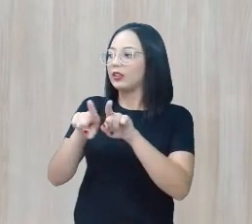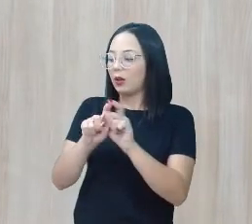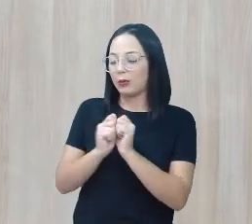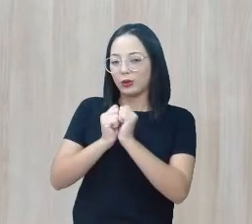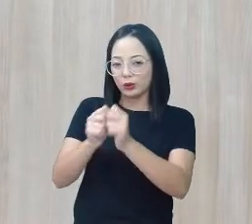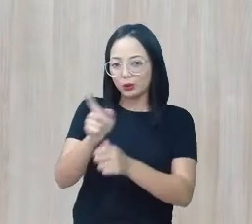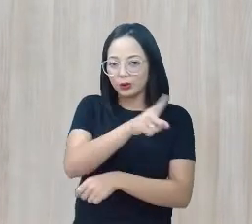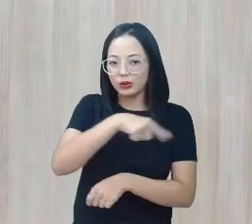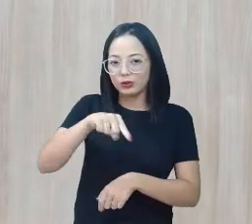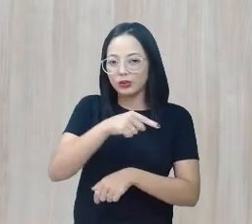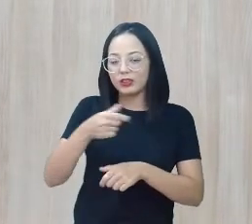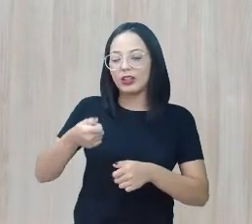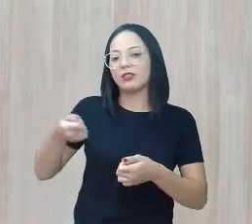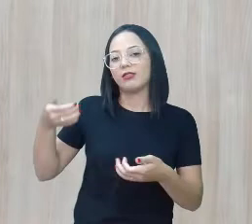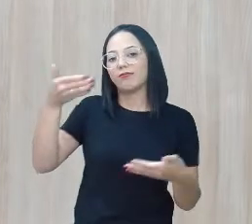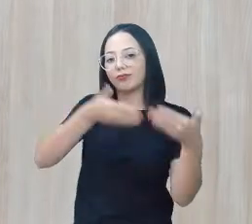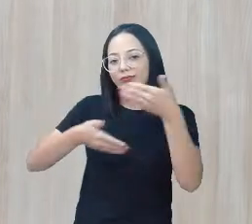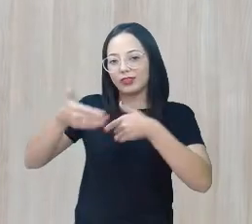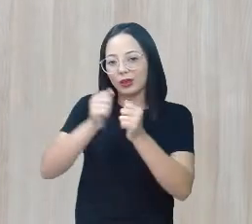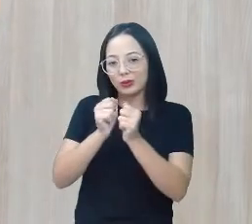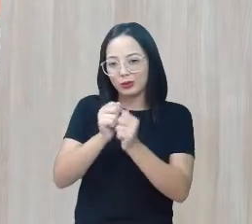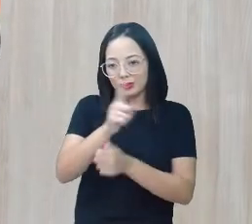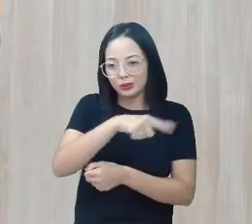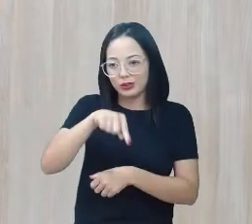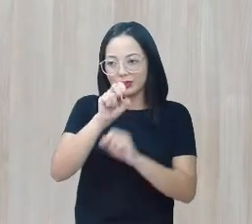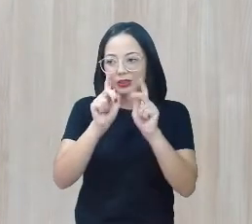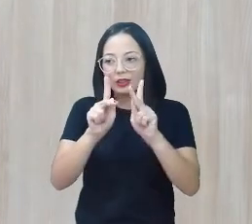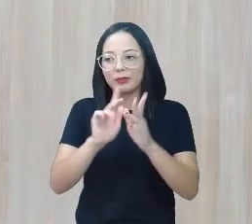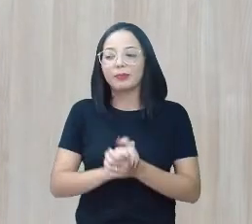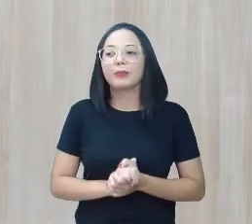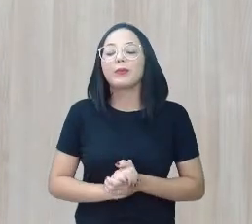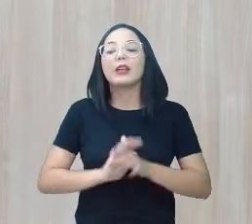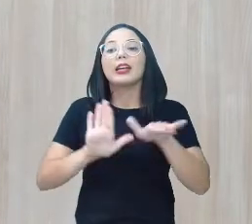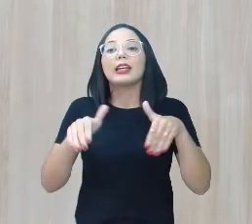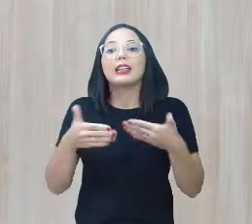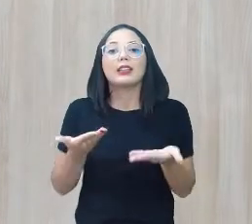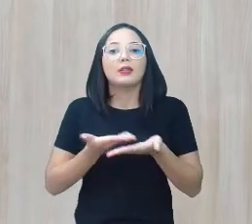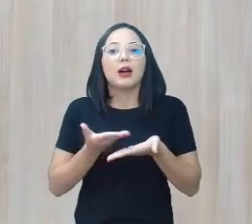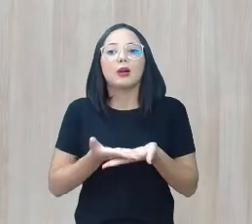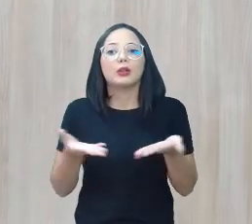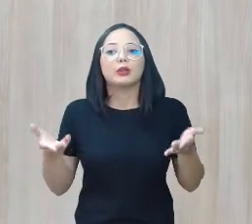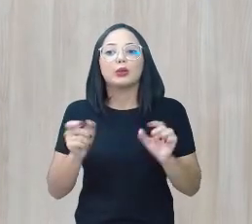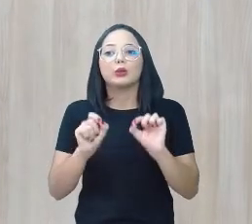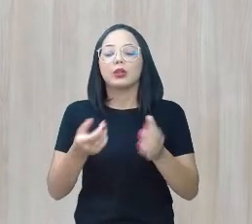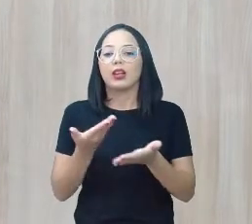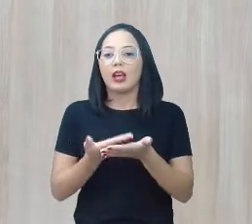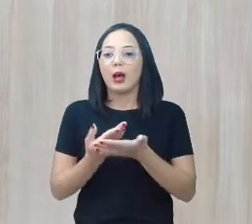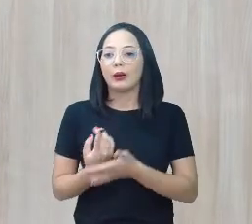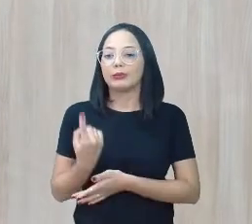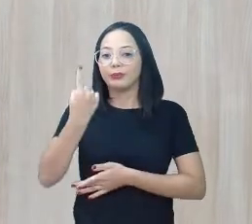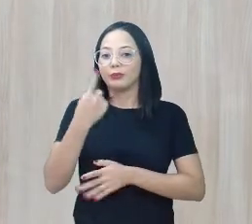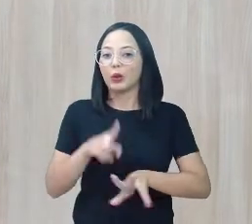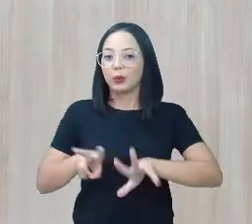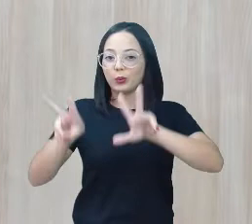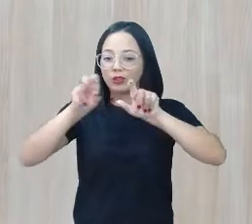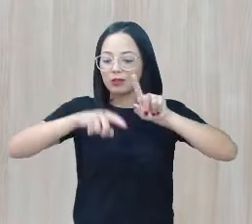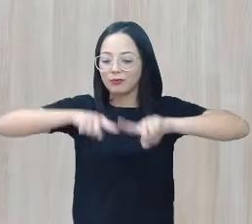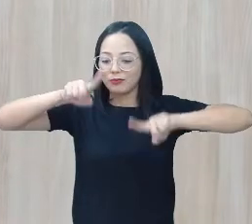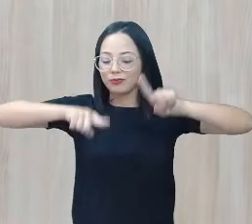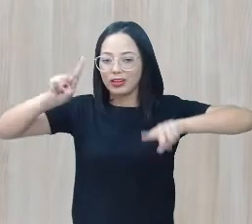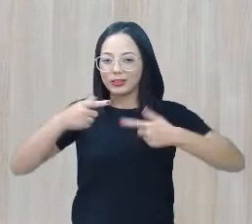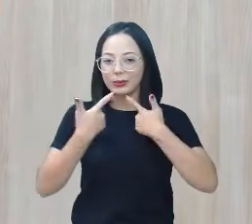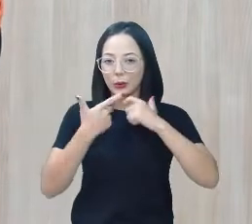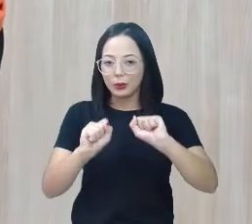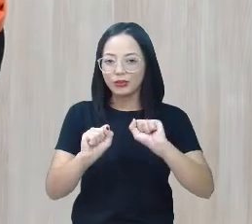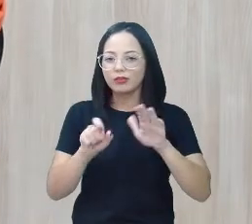também interagindo com vocês no chat, tá, pessoal? Então, a nossa aula de hoje é a aula 1 de variação linguística.